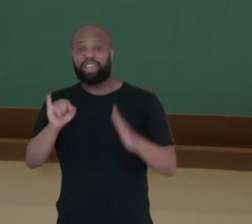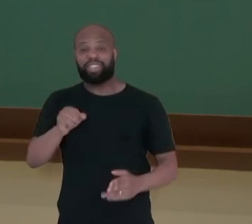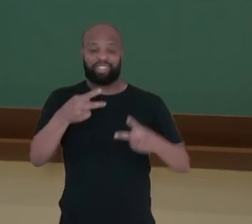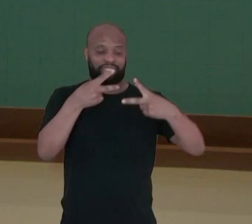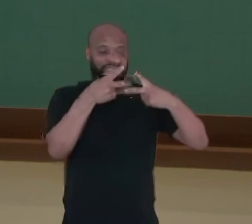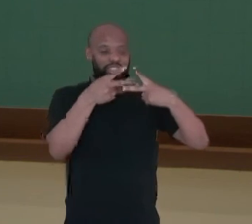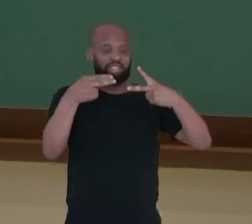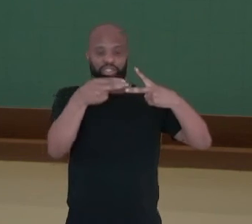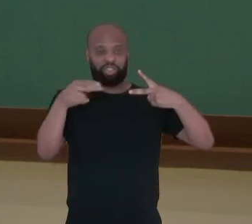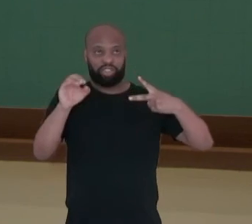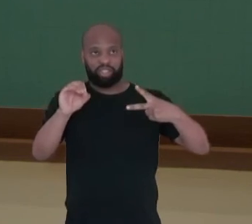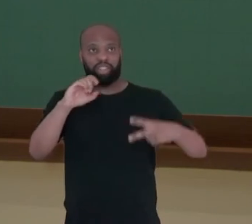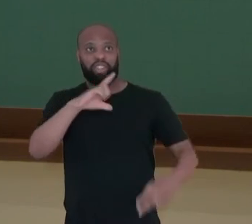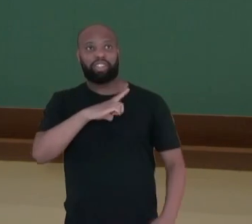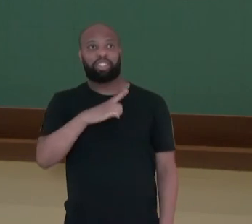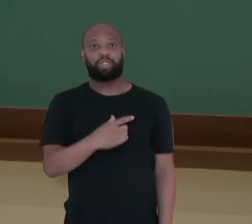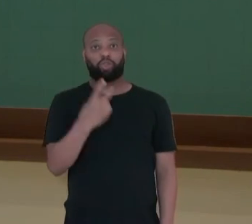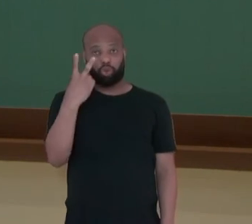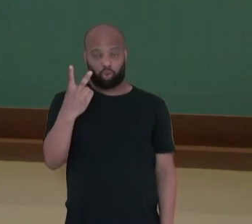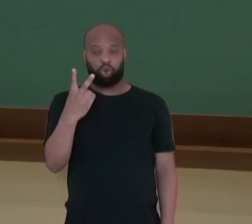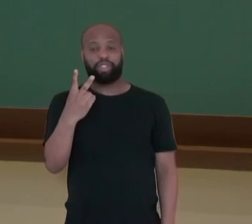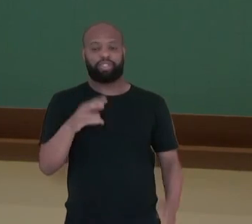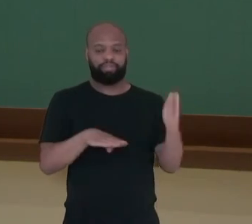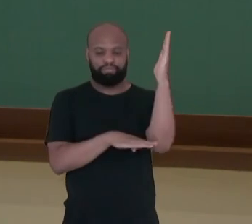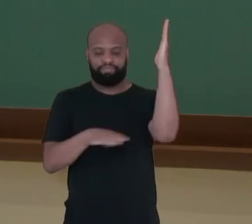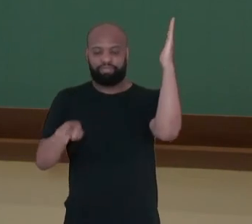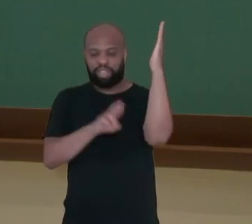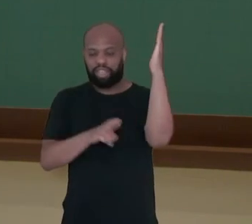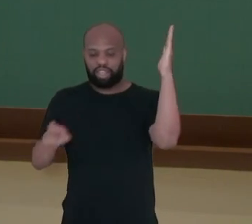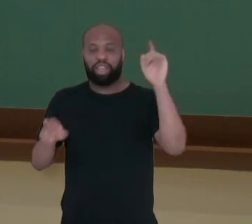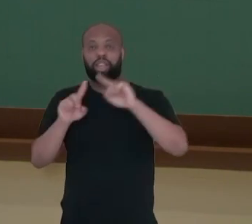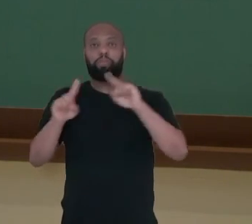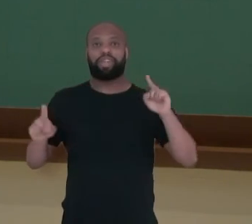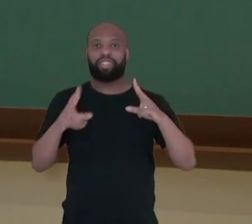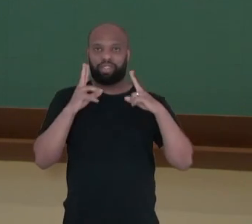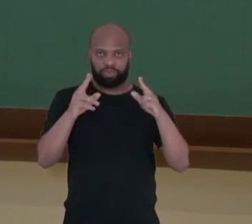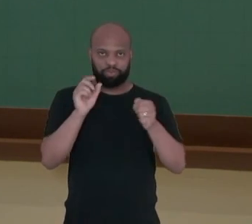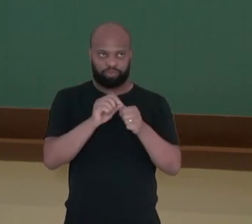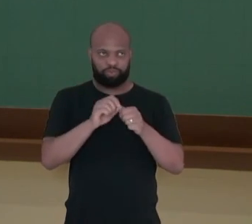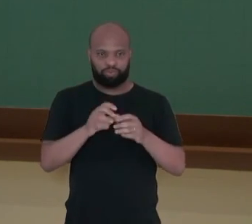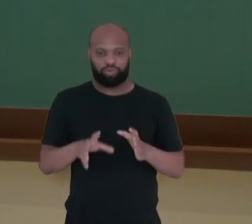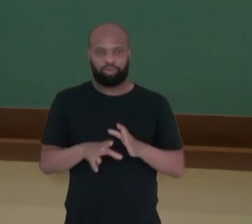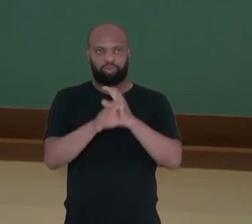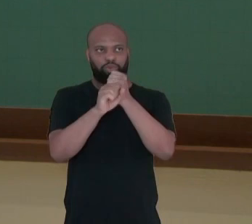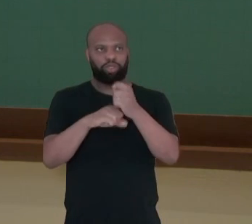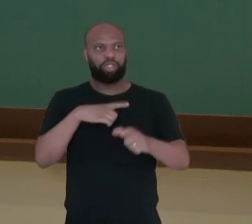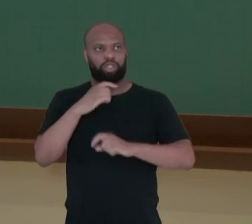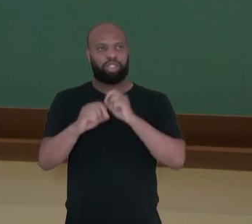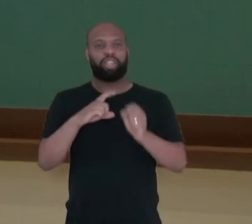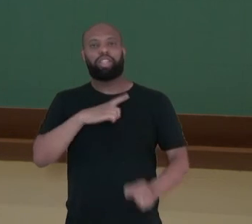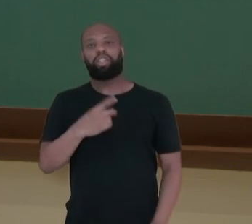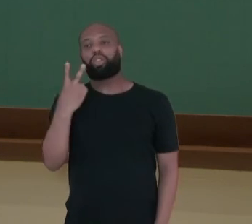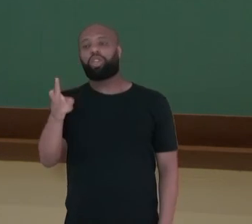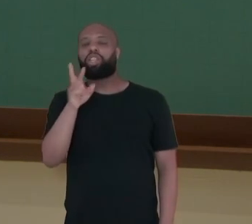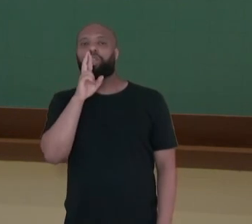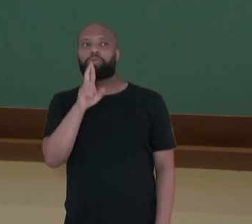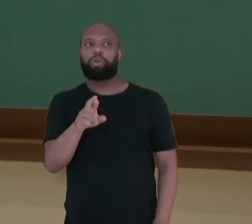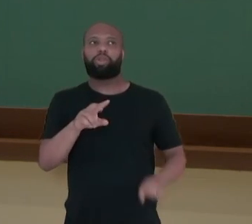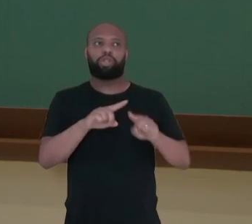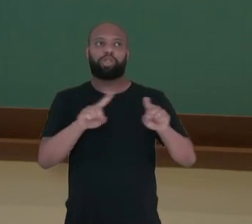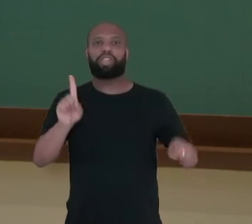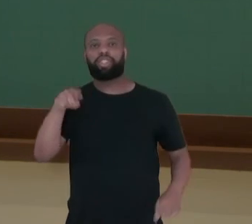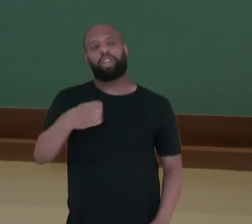eu tenho duas raízes reais e iguais. É aquela história, você faz a conta em Bhaskara, dá dois resultados. Só que esses dois